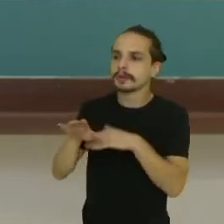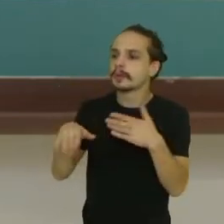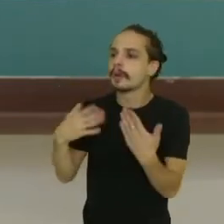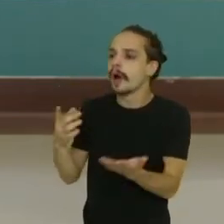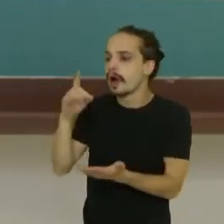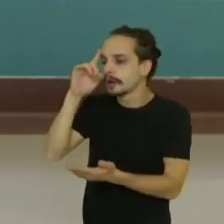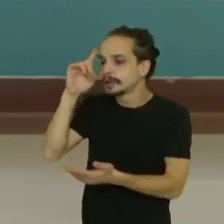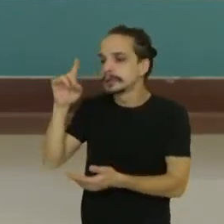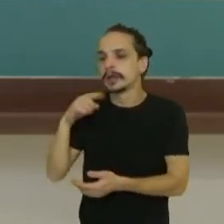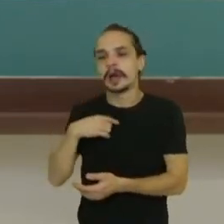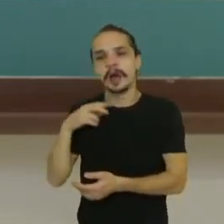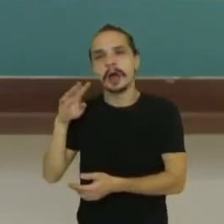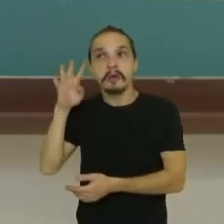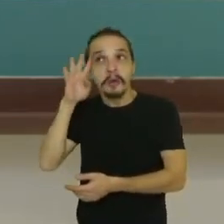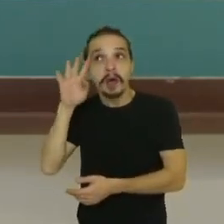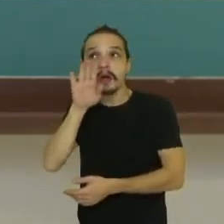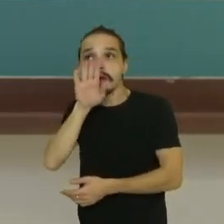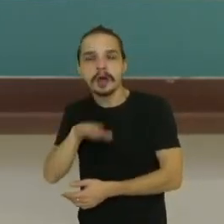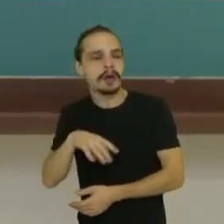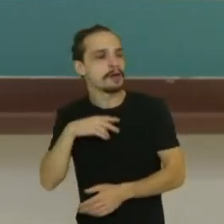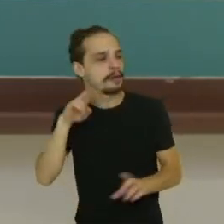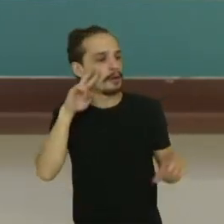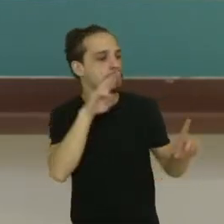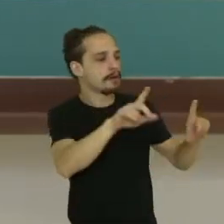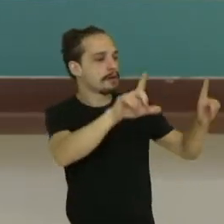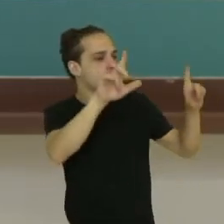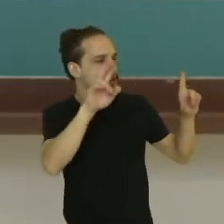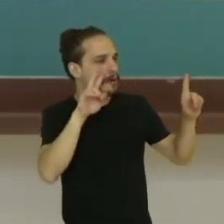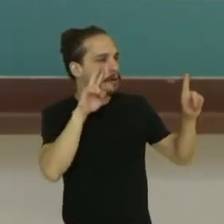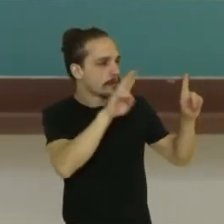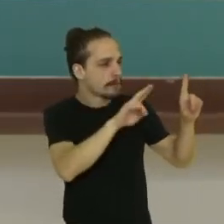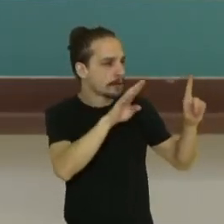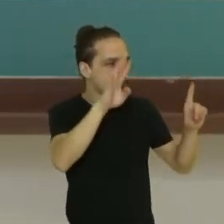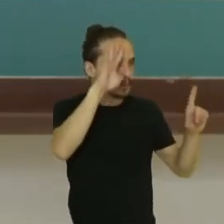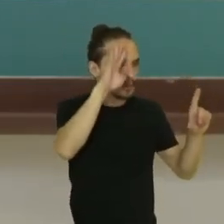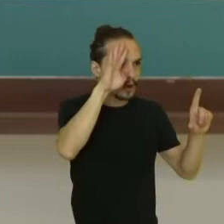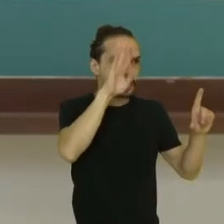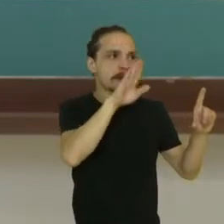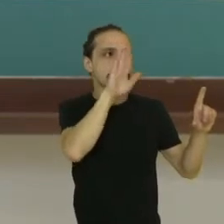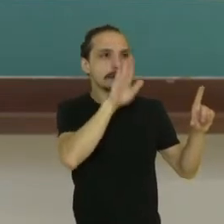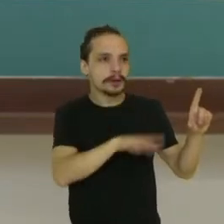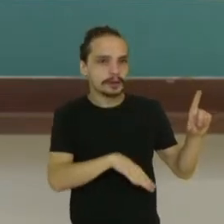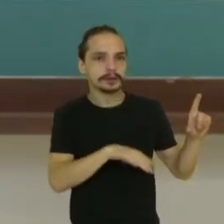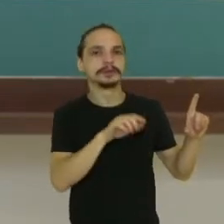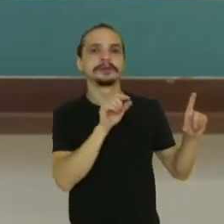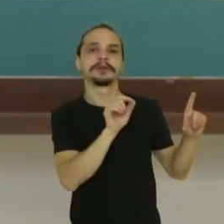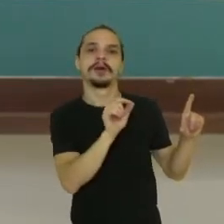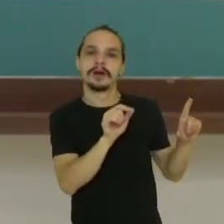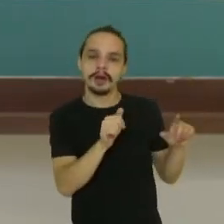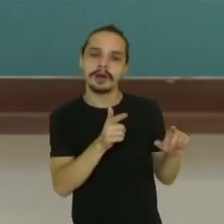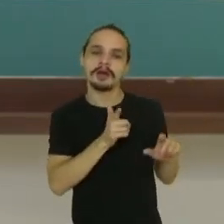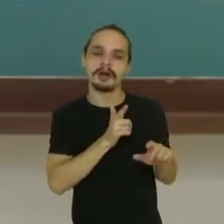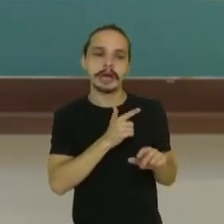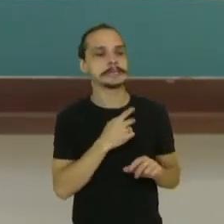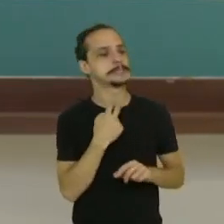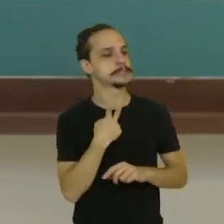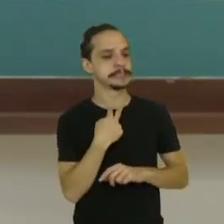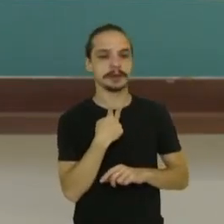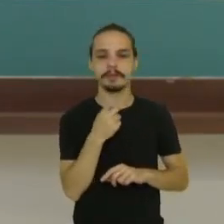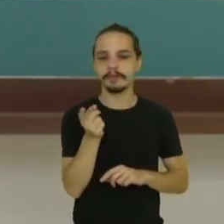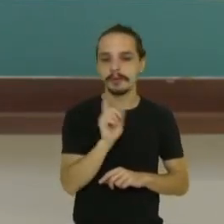quarta-feira à tarde eu olho para o meu a minha organização e o para quarta-feira à tarde eu não posso